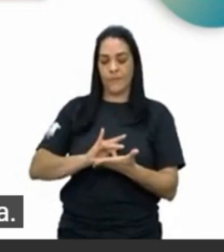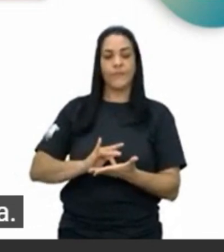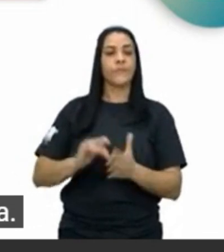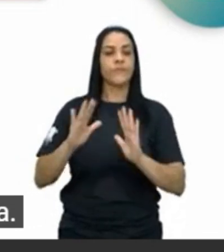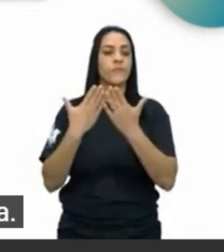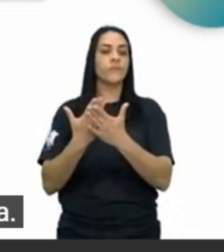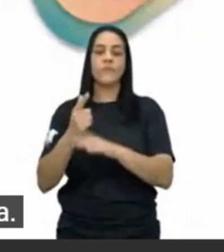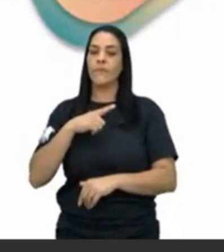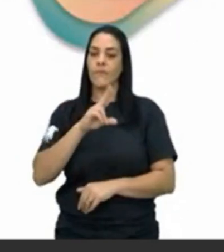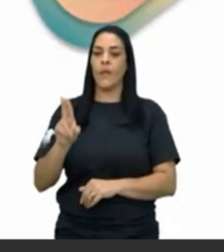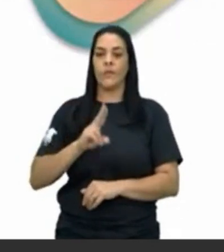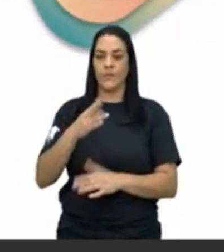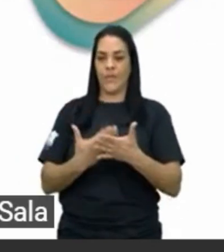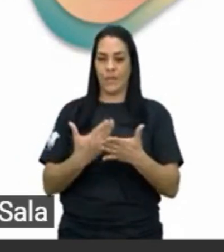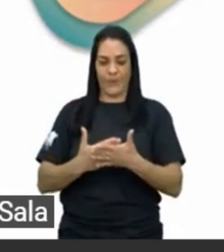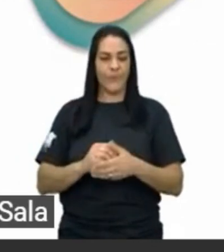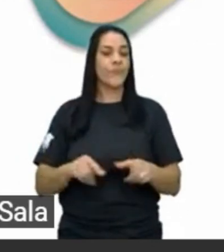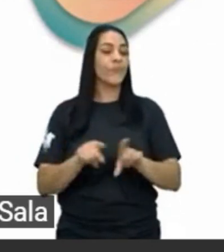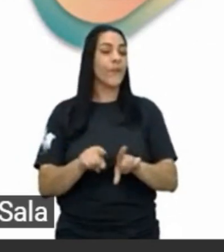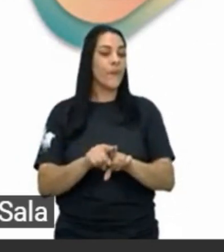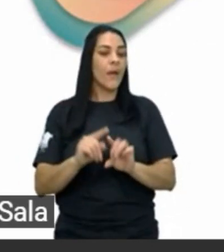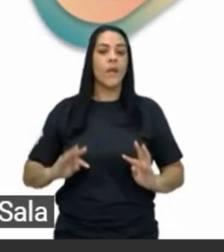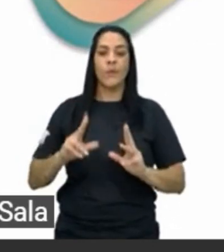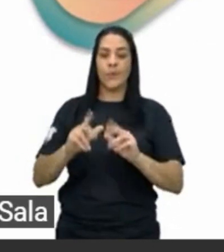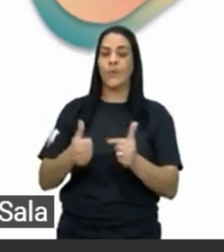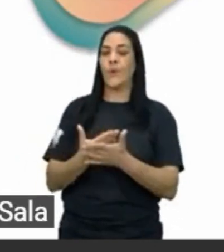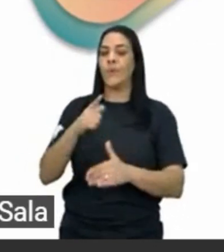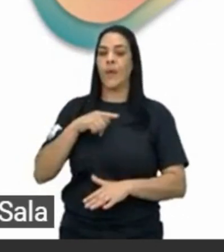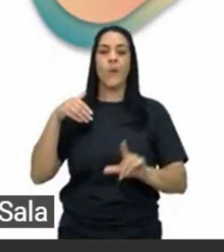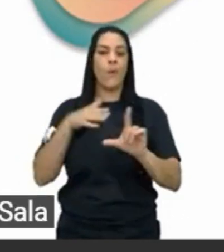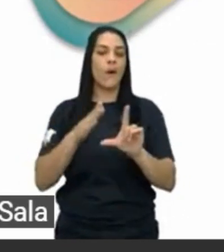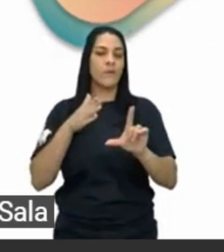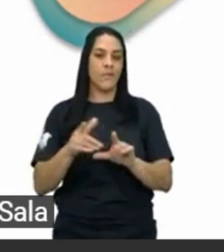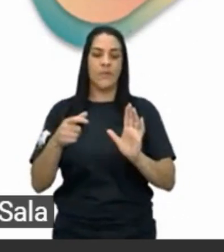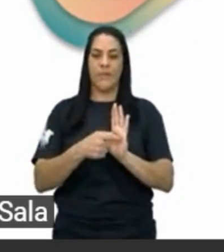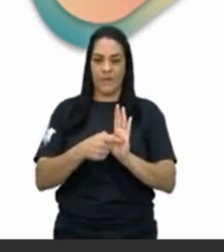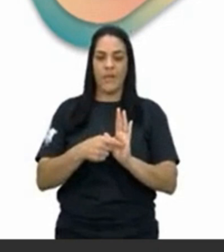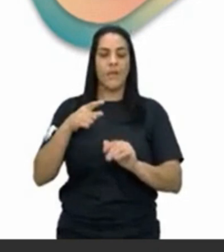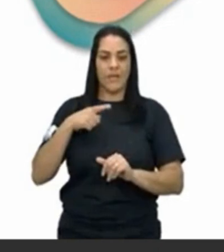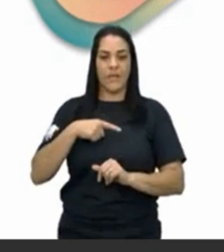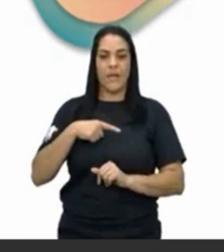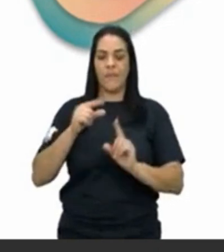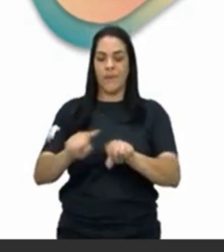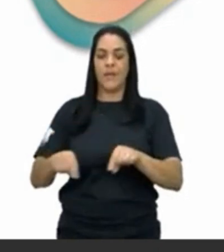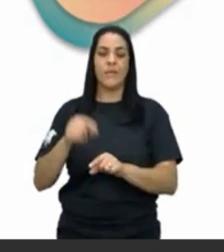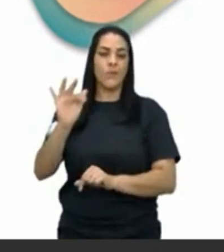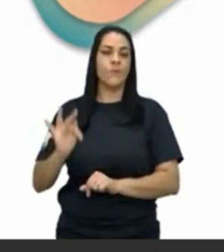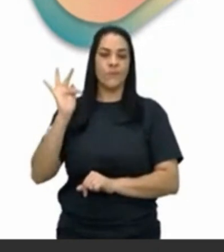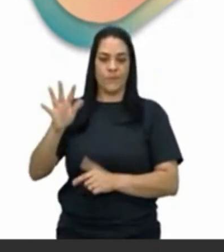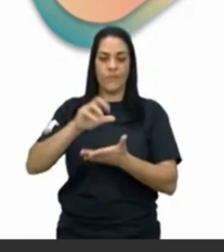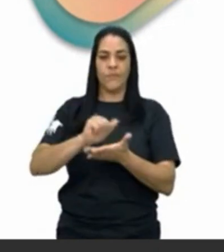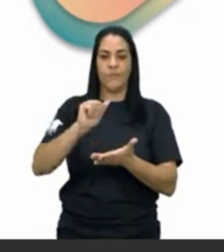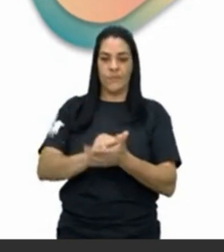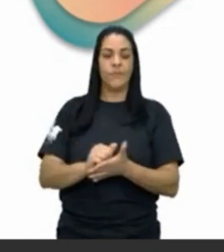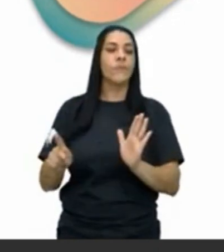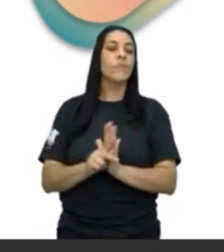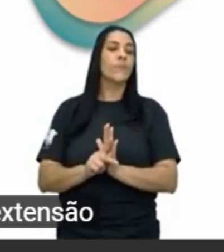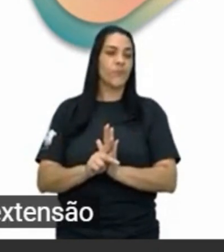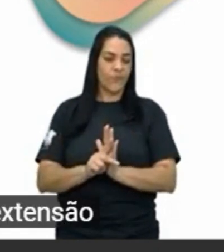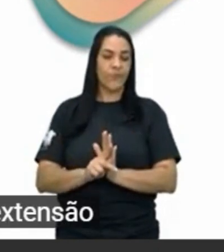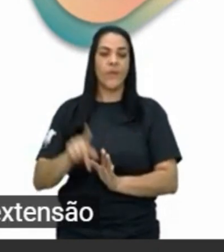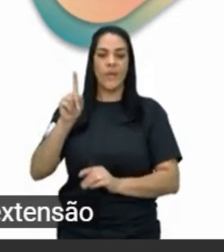escola tenha, para utilizar nessa aula. E tudo isso, né, o aluno vai ter acesso lá ao MakeCode pela sala do futuro, e ele vai instalar essa